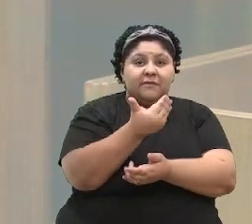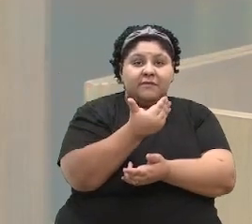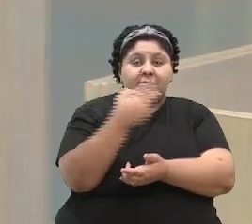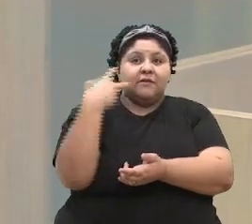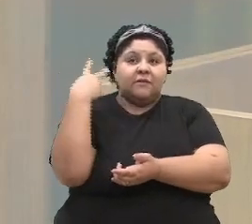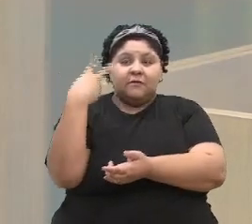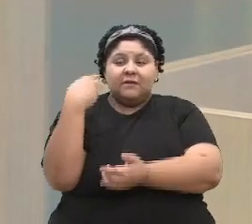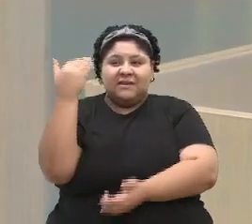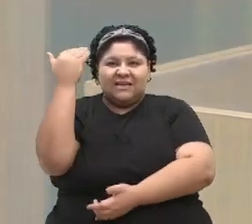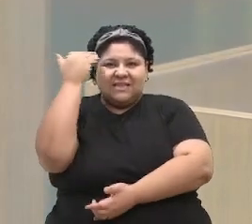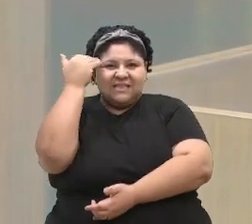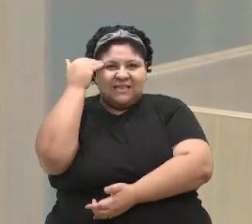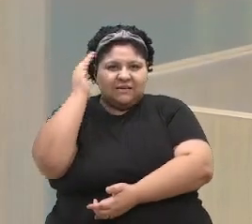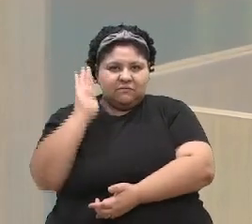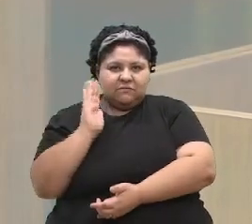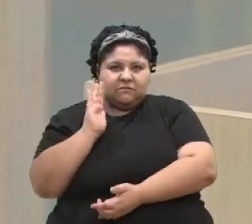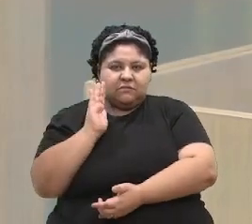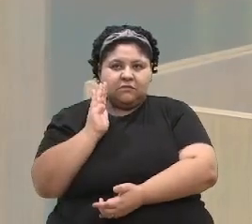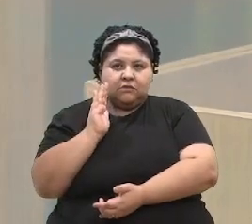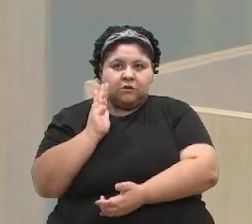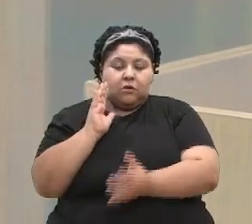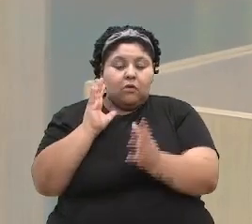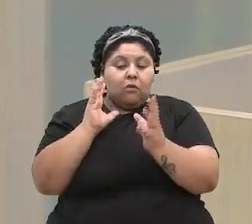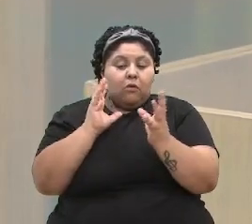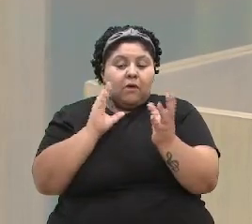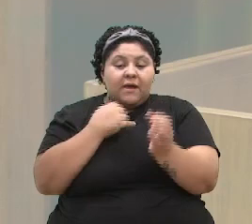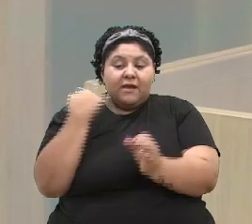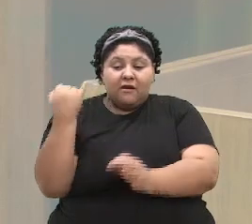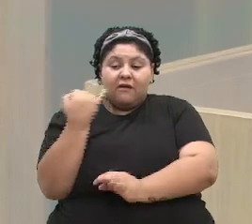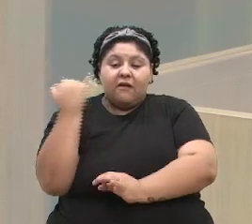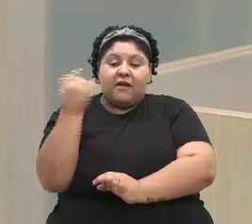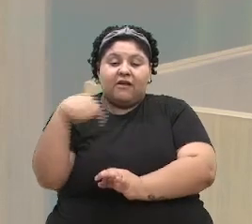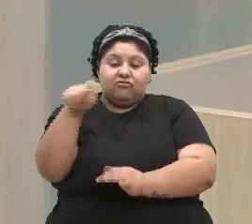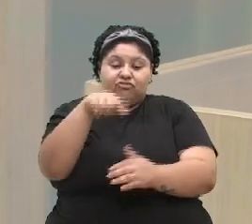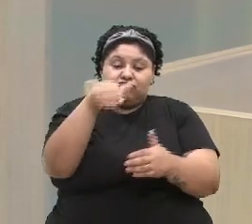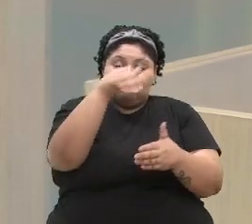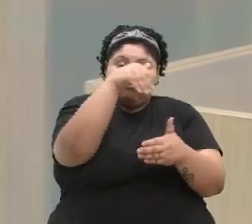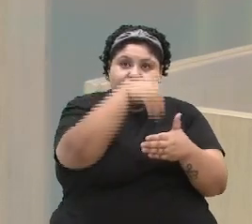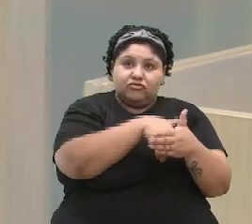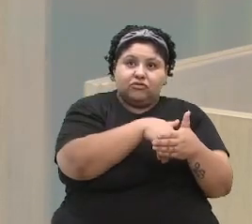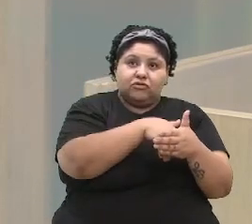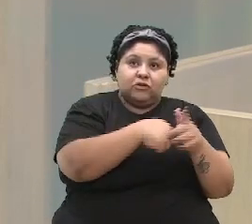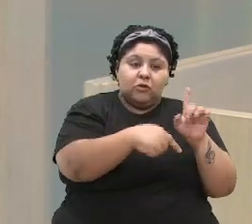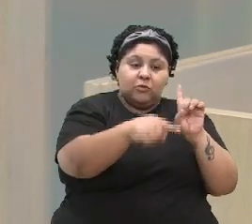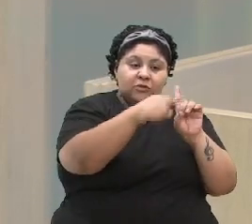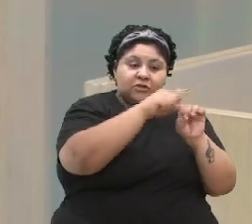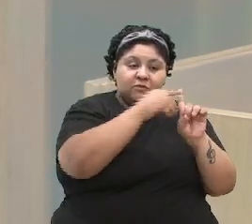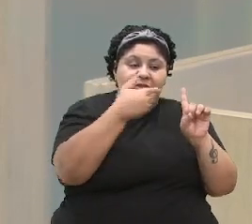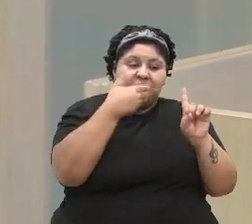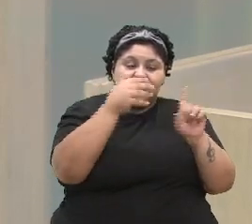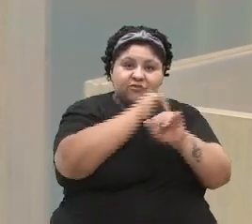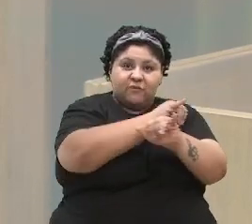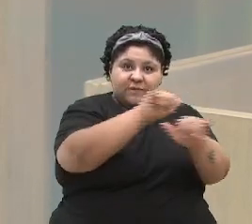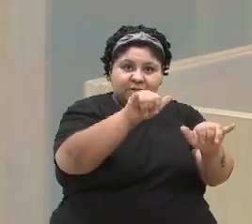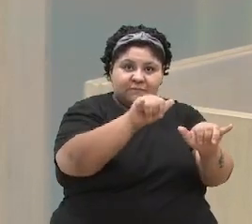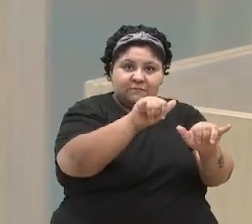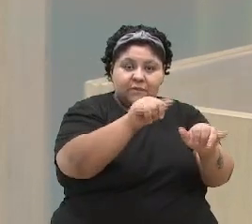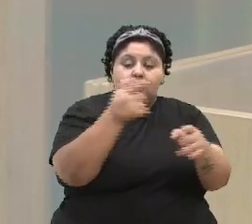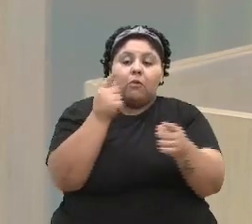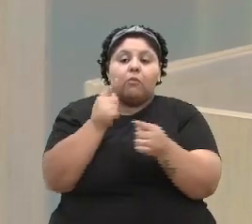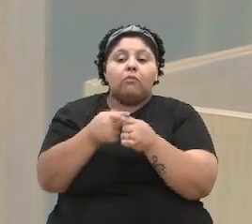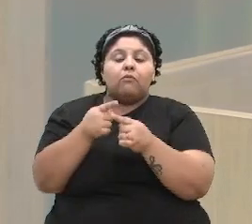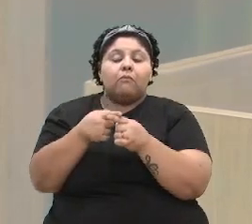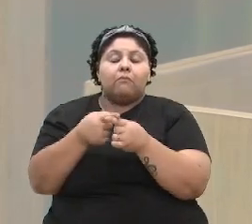pares entendam o quanto é importante a gente votar positivo para esse pedido de informação.